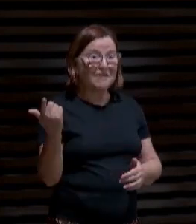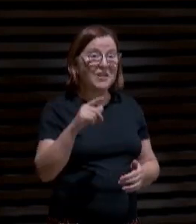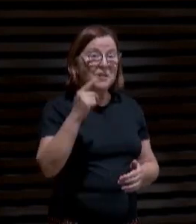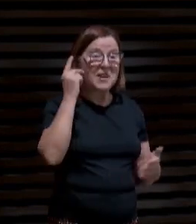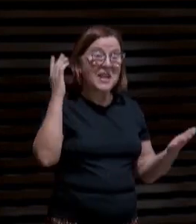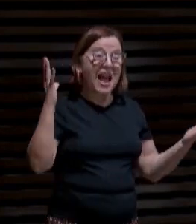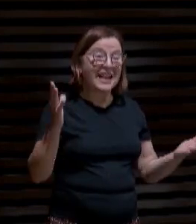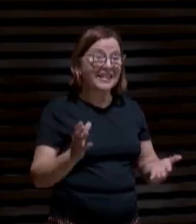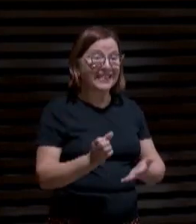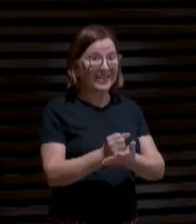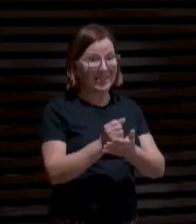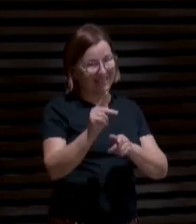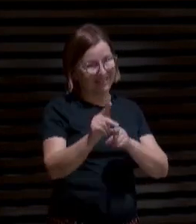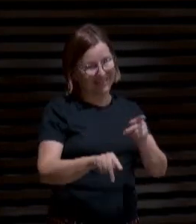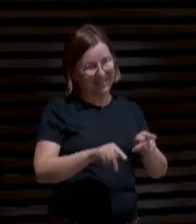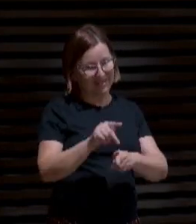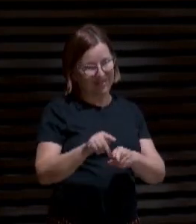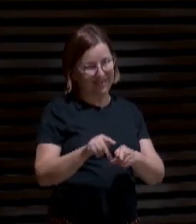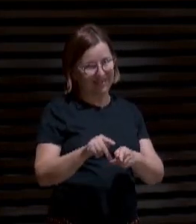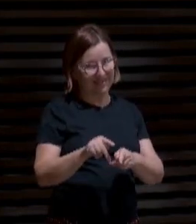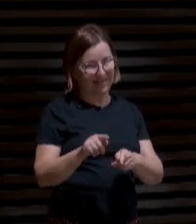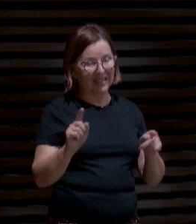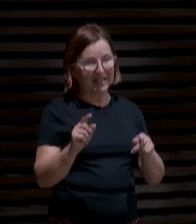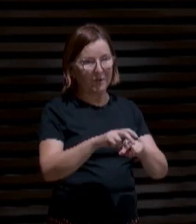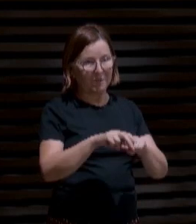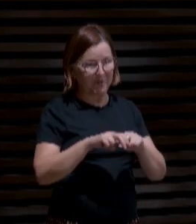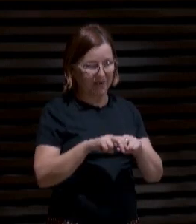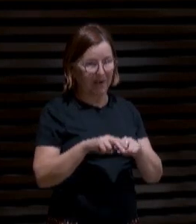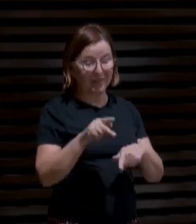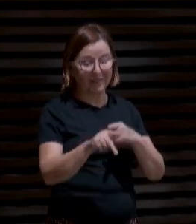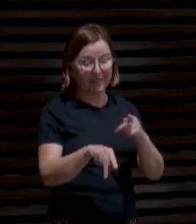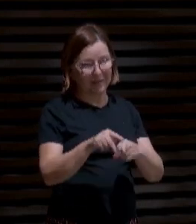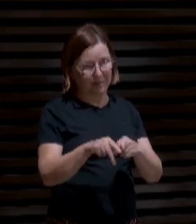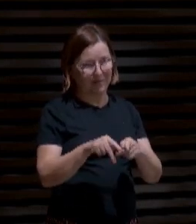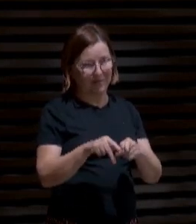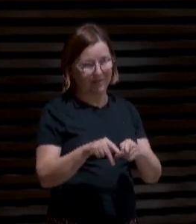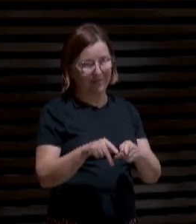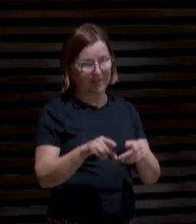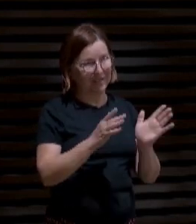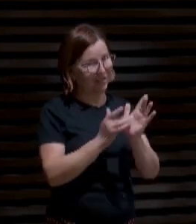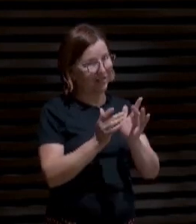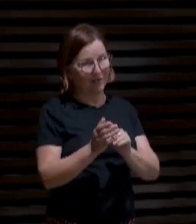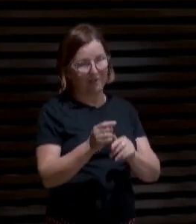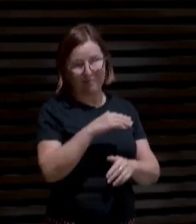Não é uma trama que tentam fazer. Quando Jesus veio ao mundo, meus